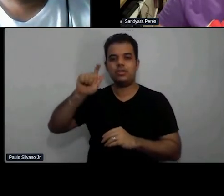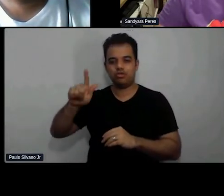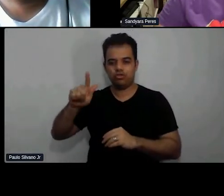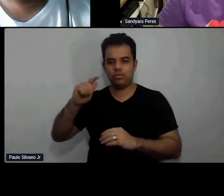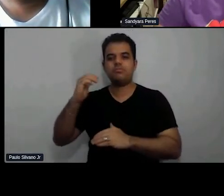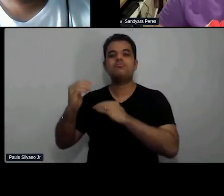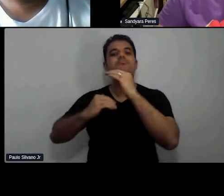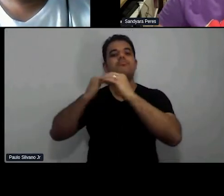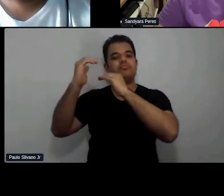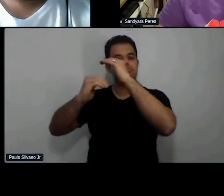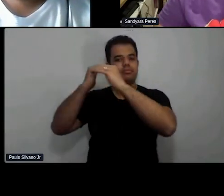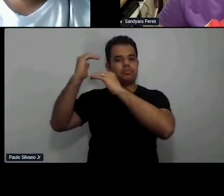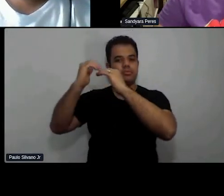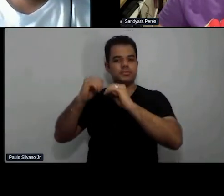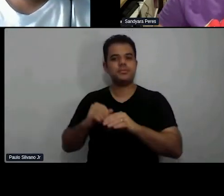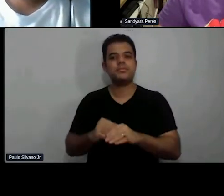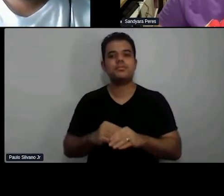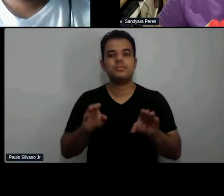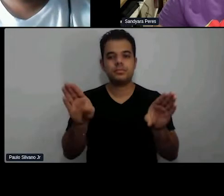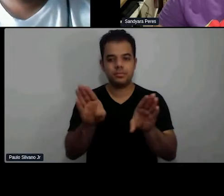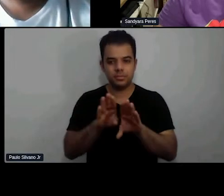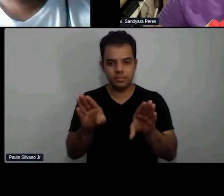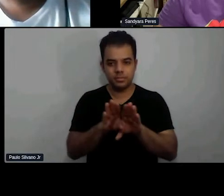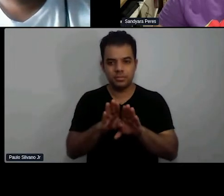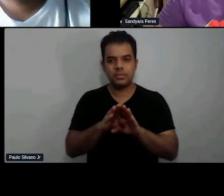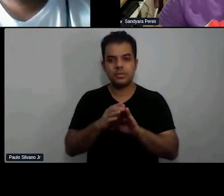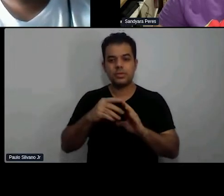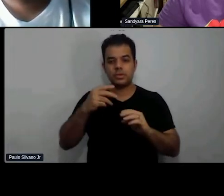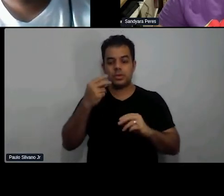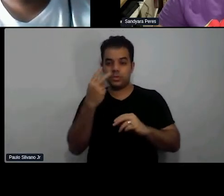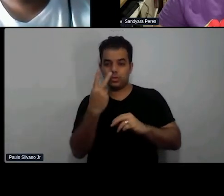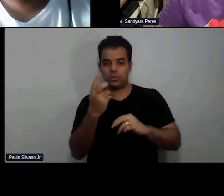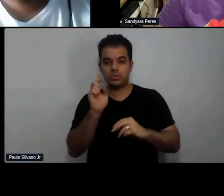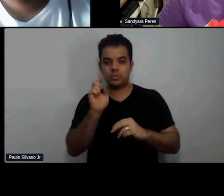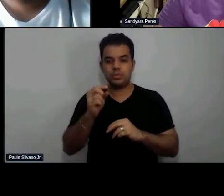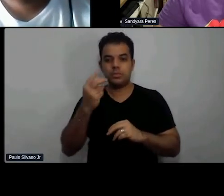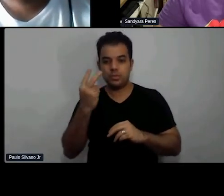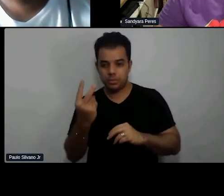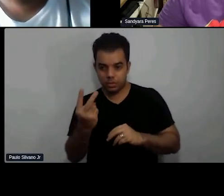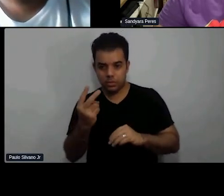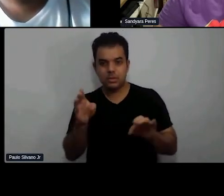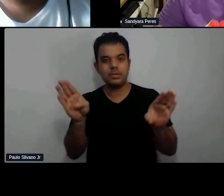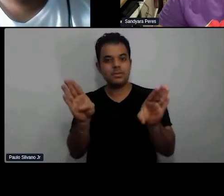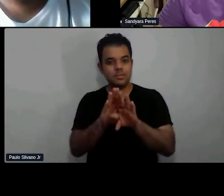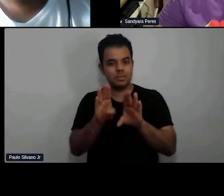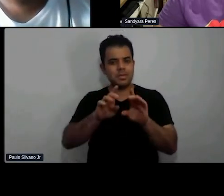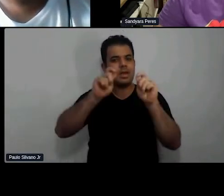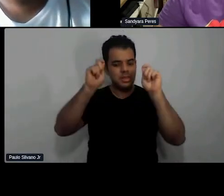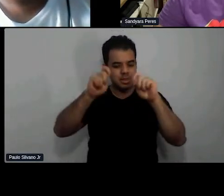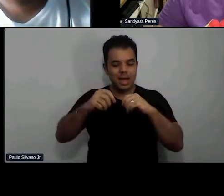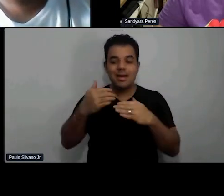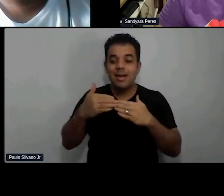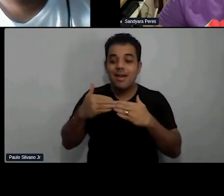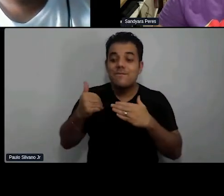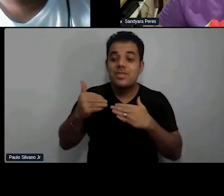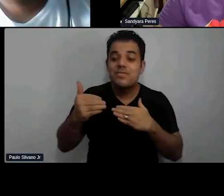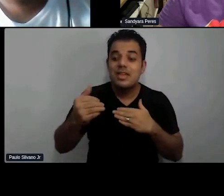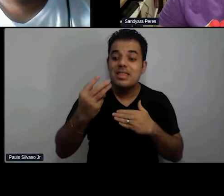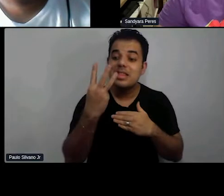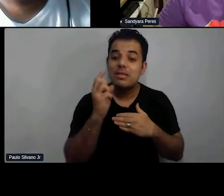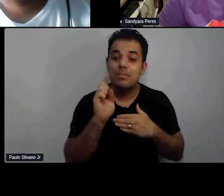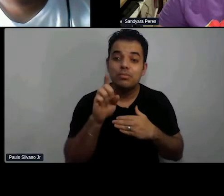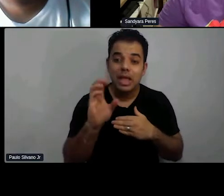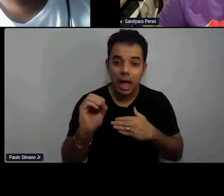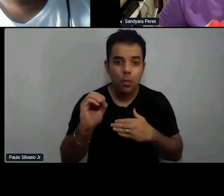já está rascunhando a 2.2 e já tem pretensão de fazer a 3.0, que vai ser uma